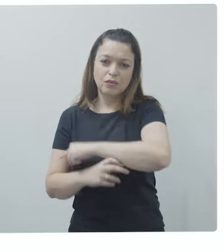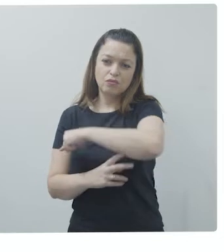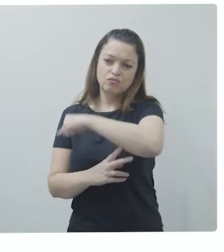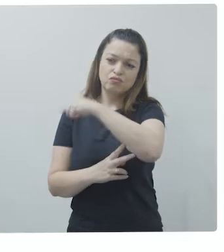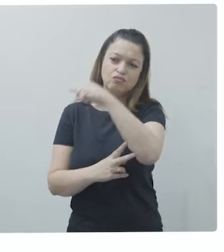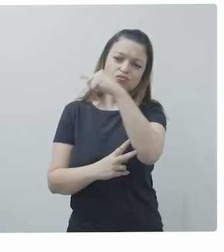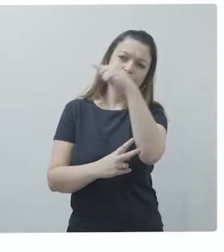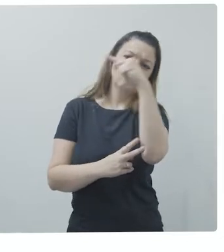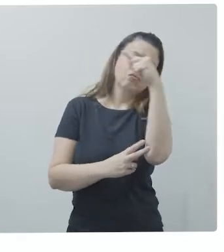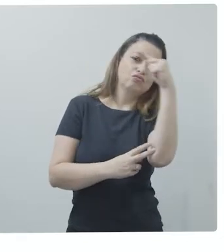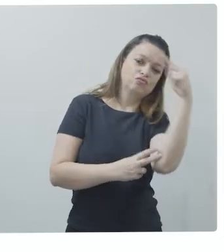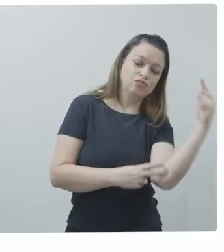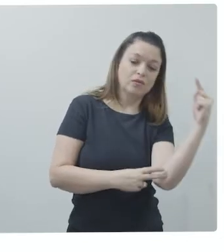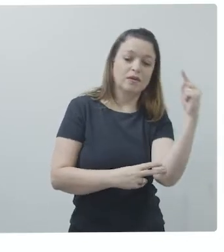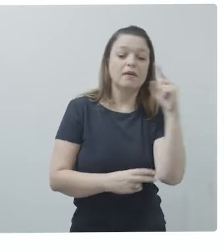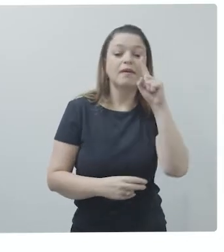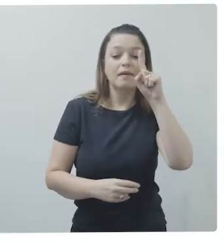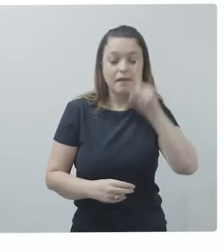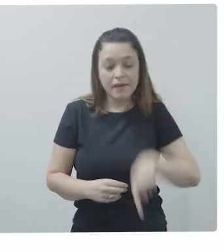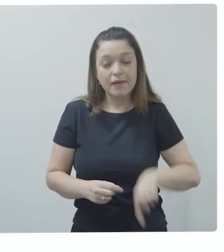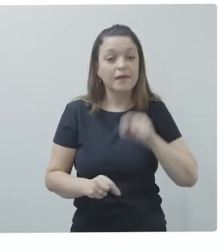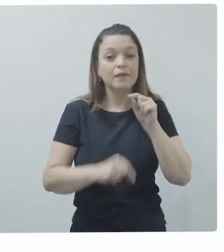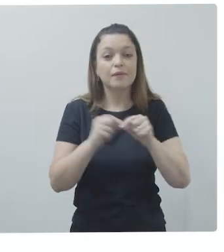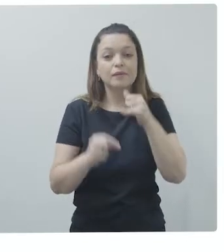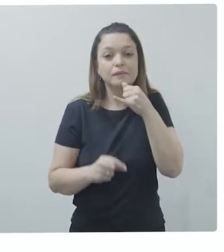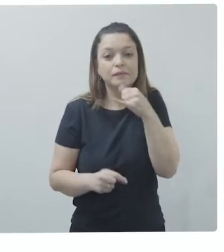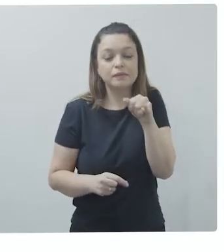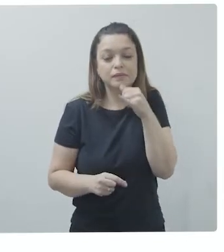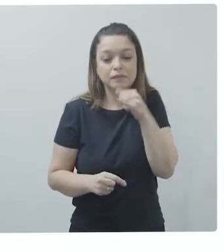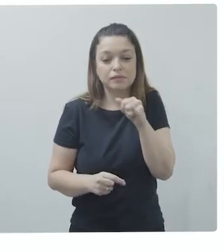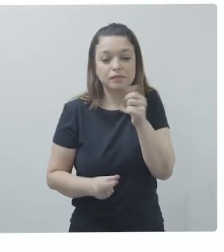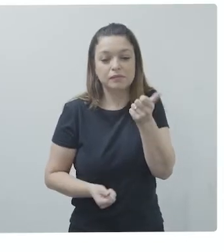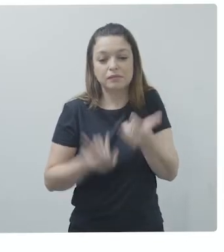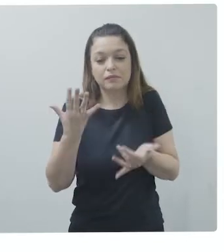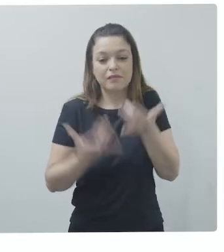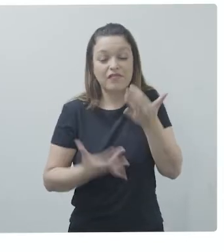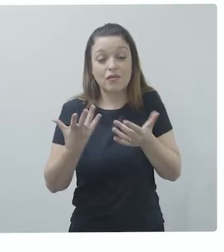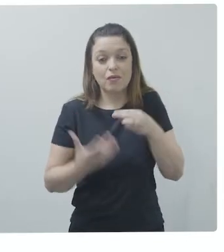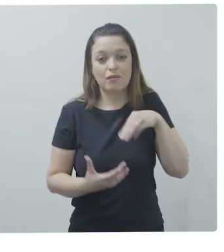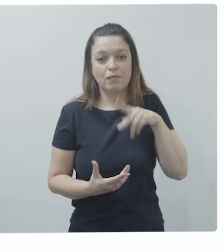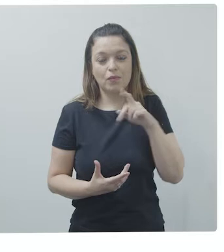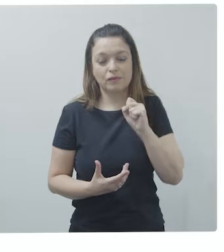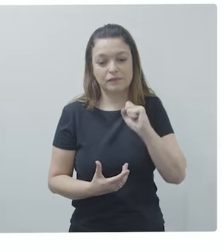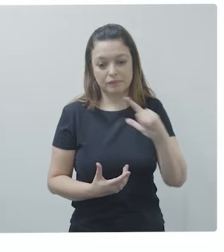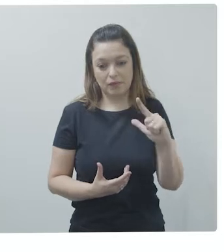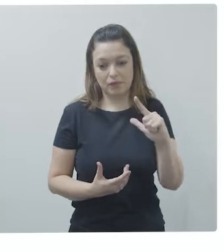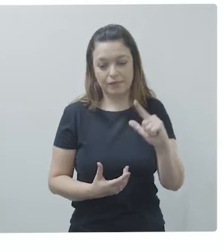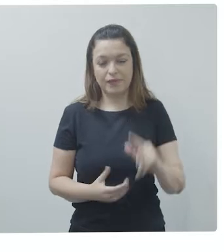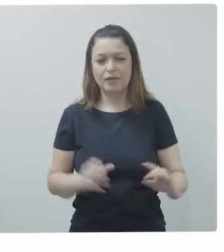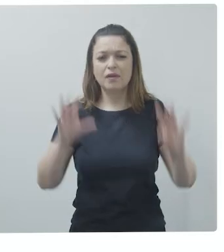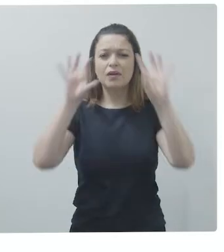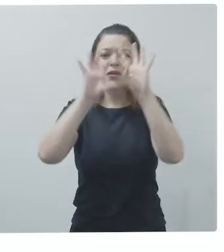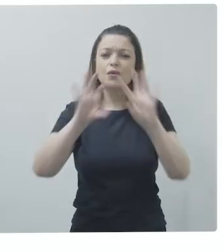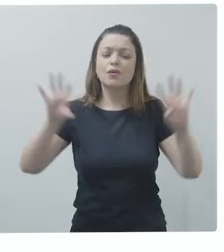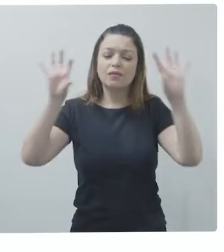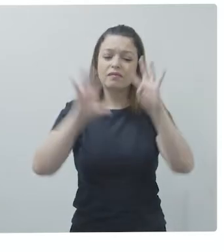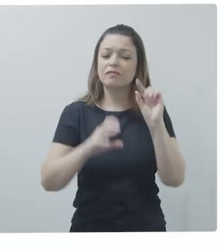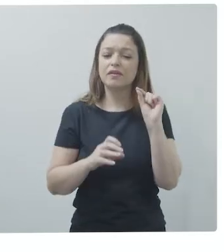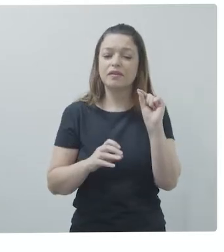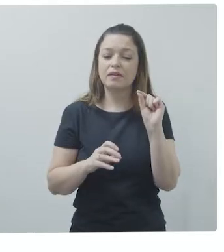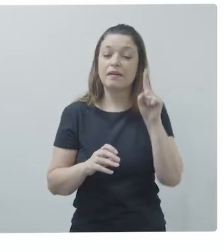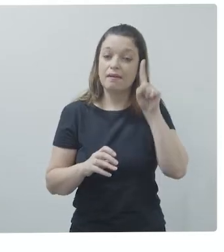cadentes são fagulhas que escapam das chamas de Muspel. E as nuvens? Já foram